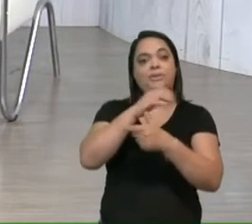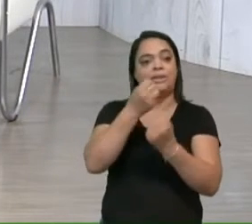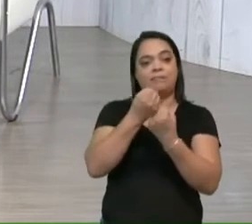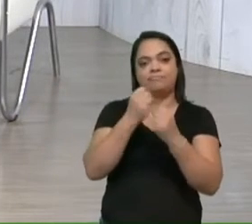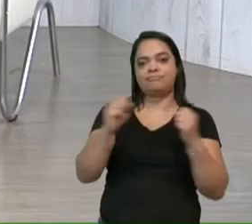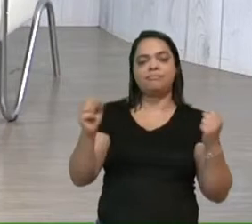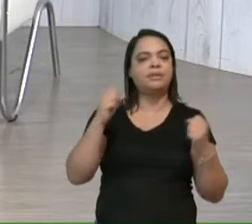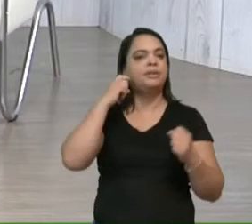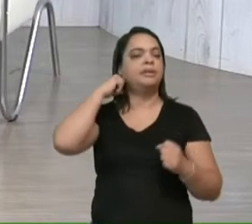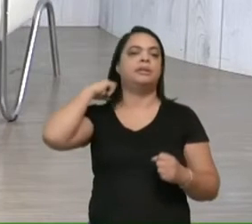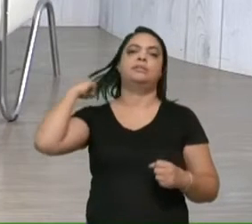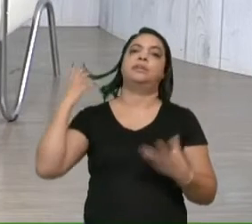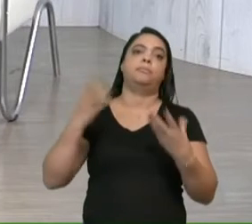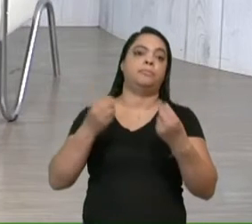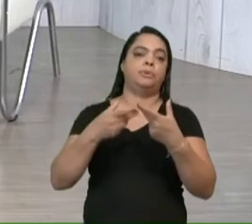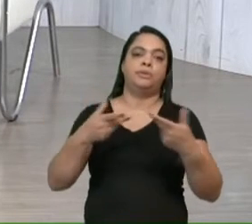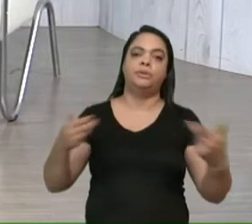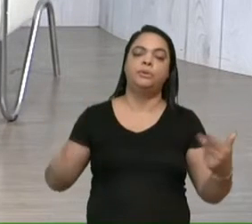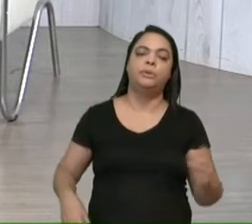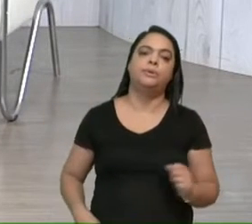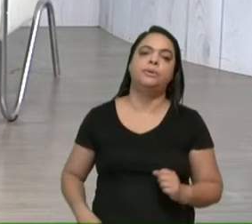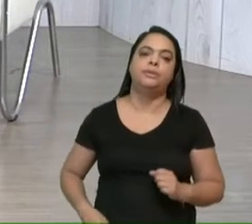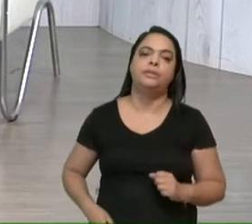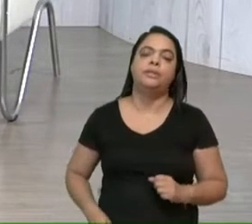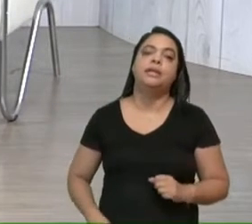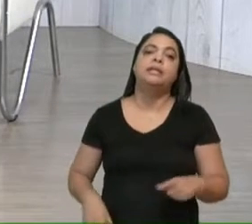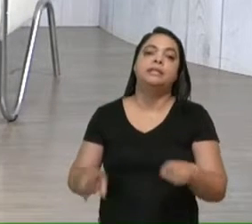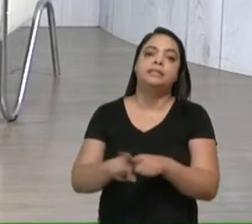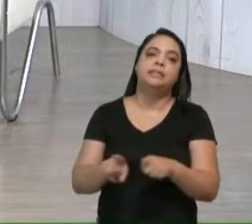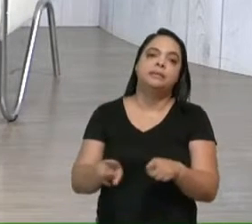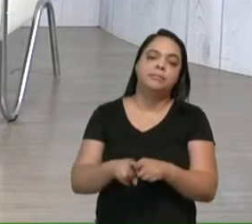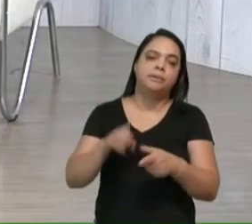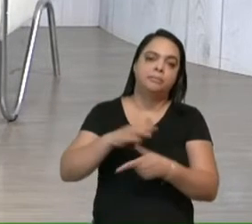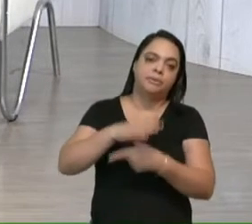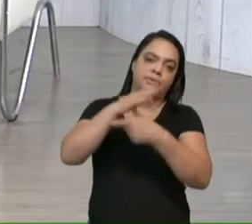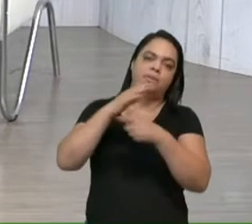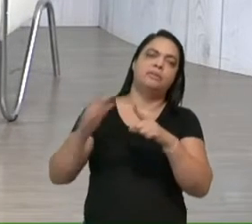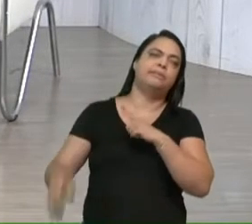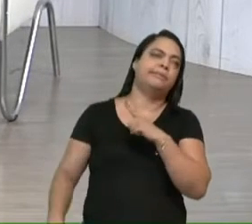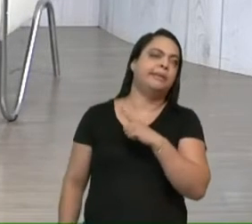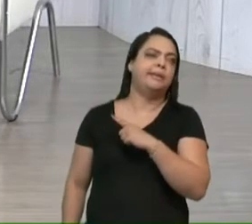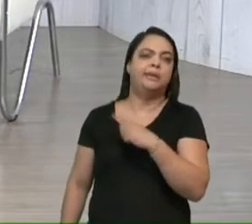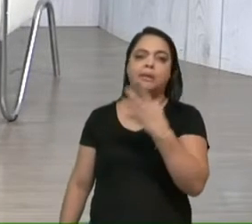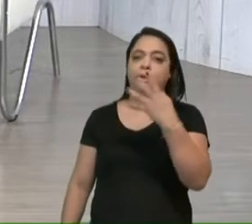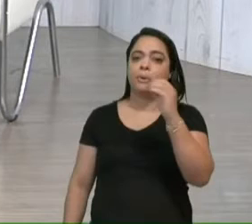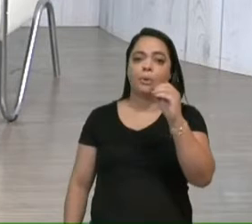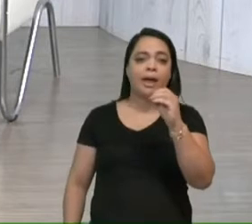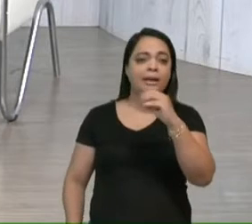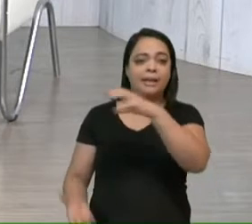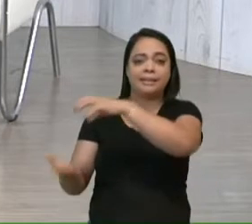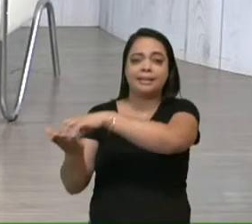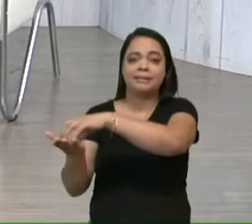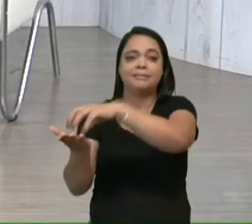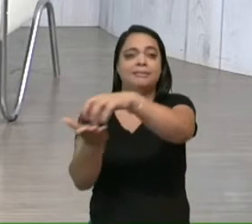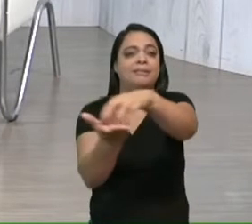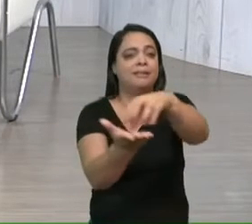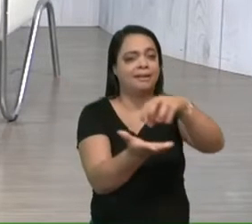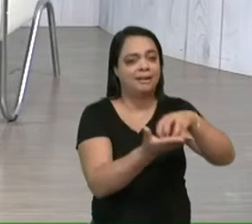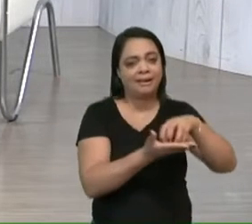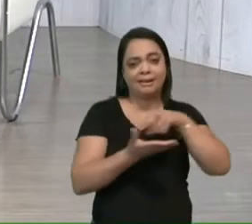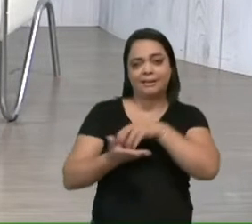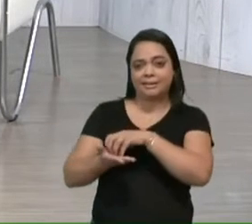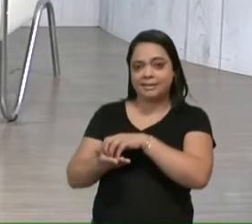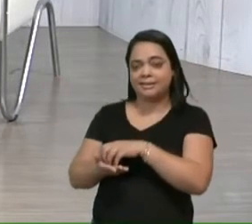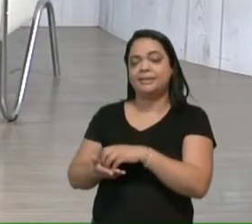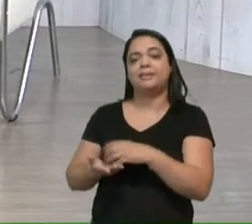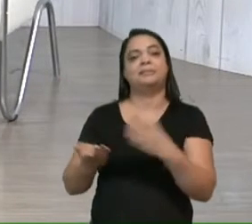Tem muita coisa é muita coisa nós temos a pró-reitoria de graduação ela tem mais de 40 divisões e além